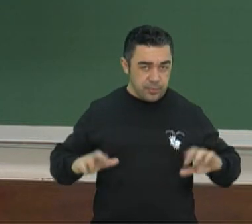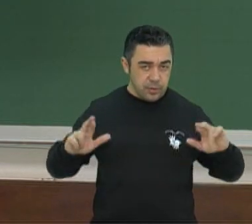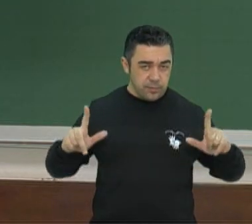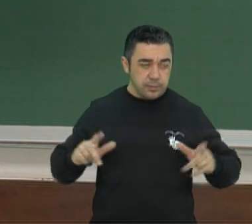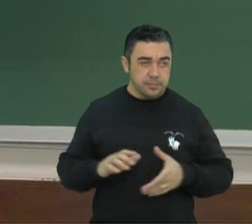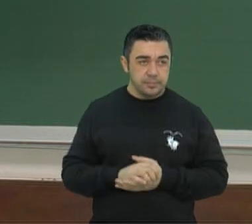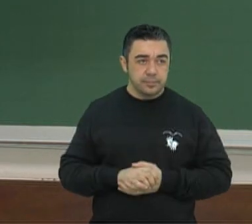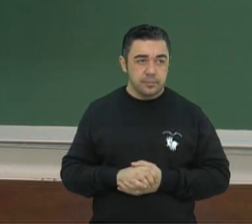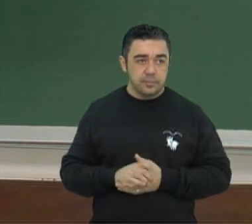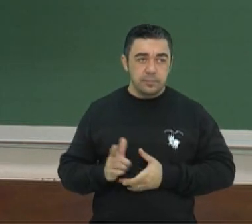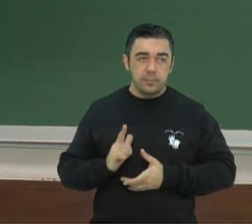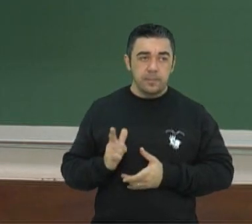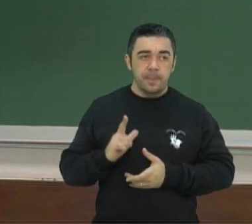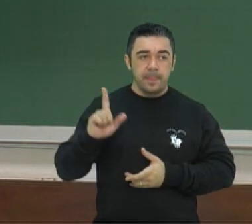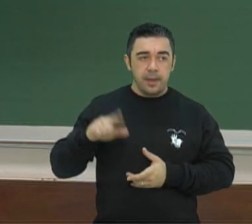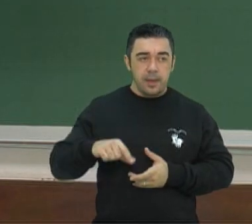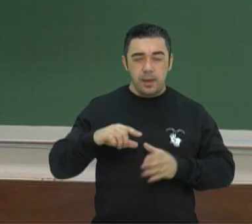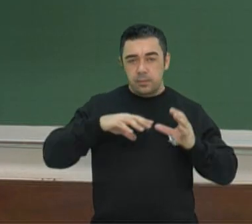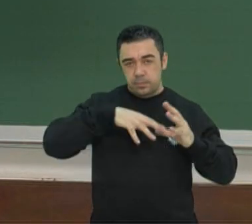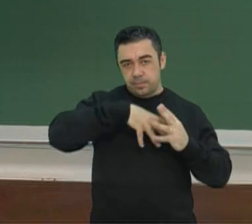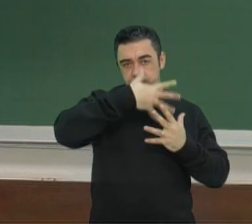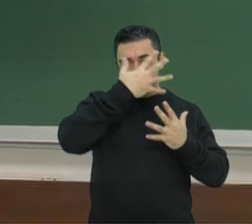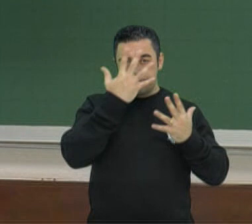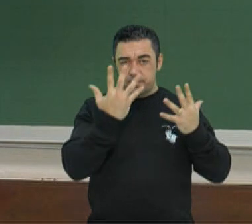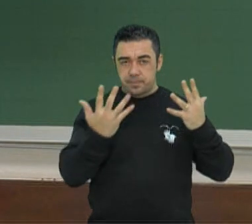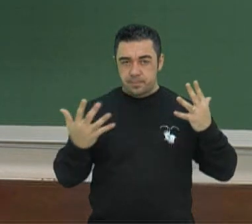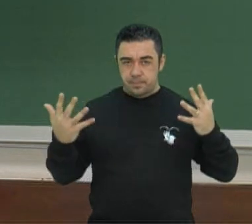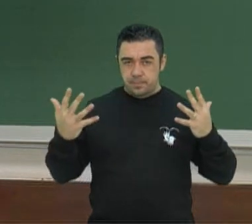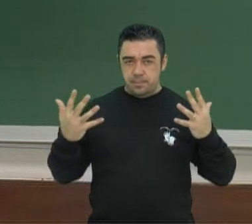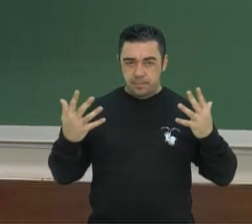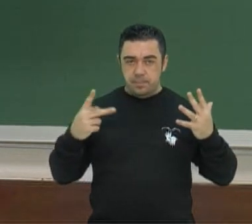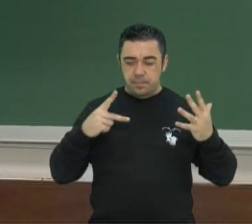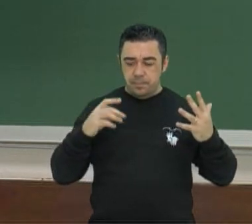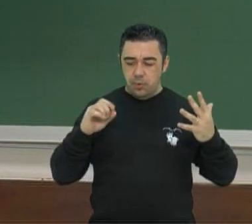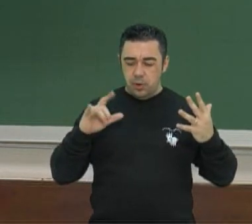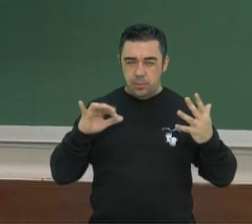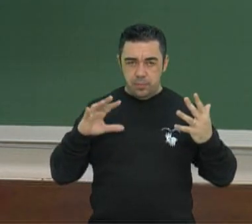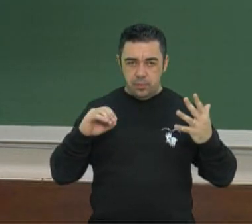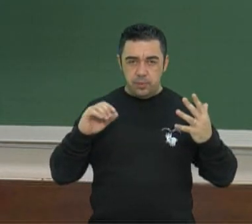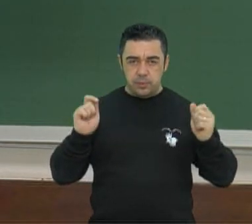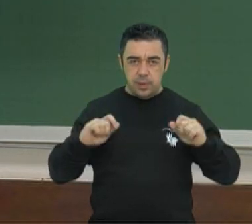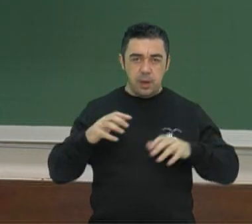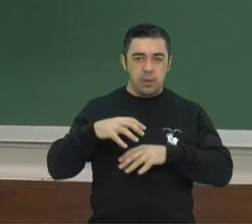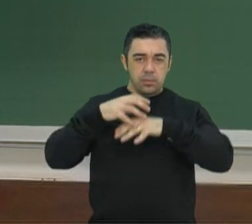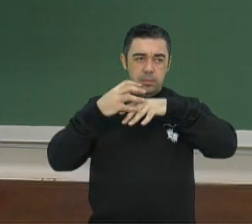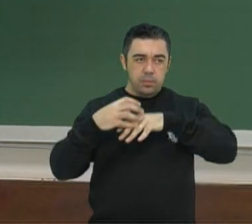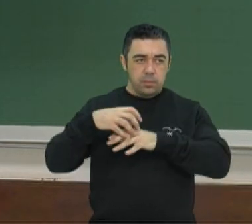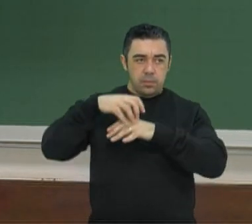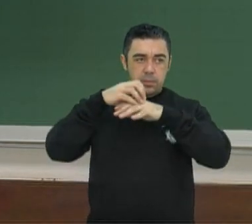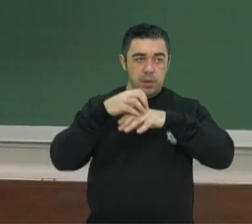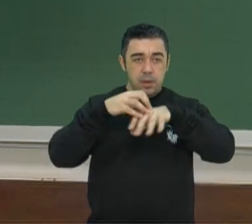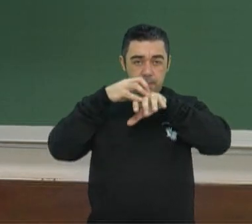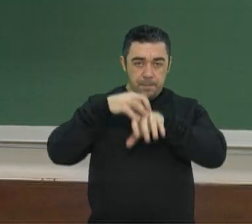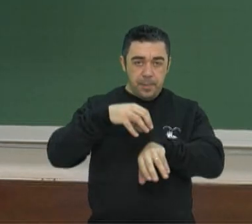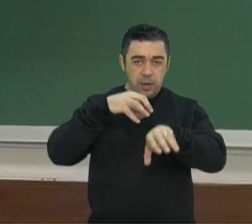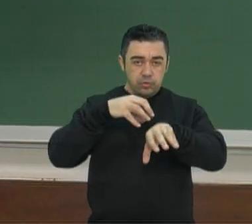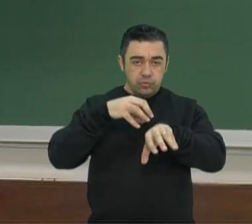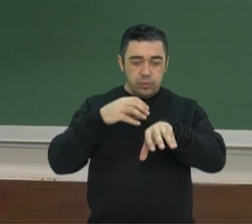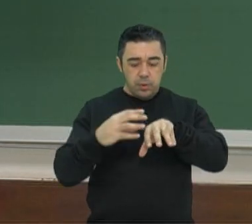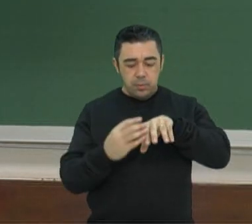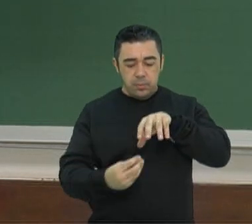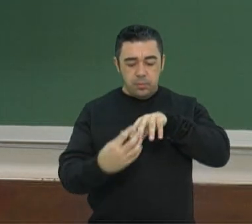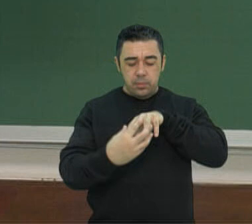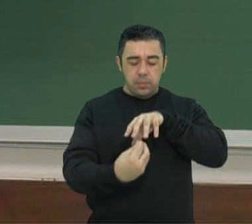alguns pólipos que formam essa vesícula, parece de ar, que faz então a caravela ficar boiando ali na água. E aqui embaixo a gente tem os outros